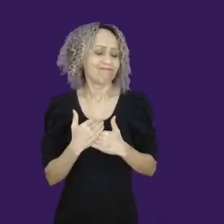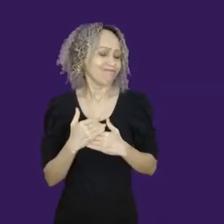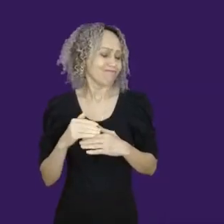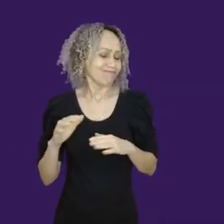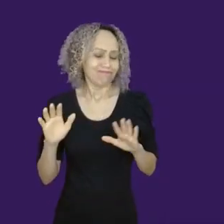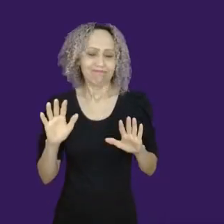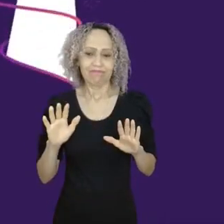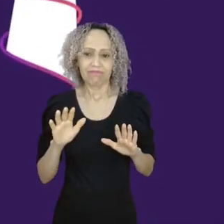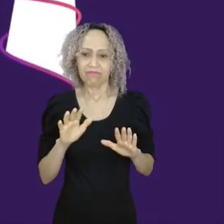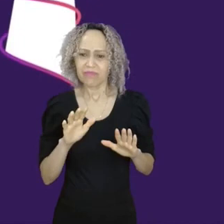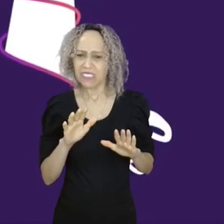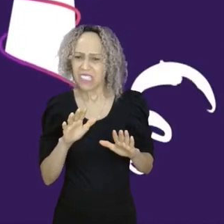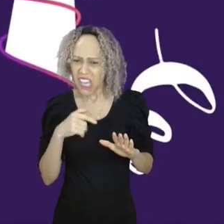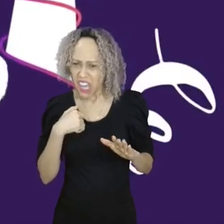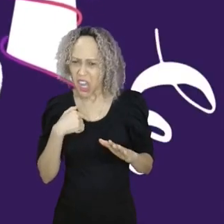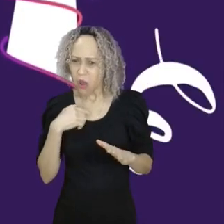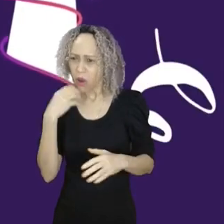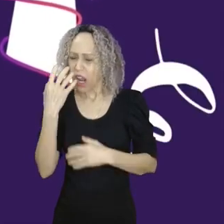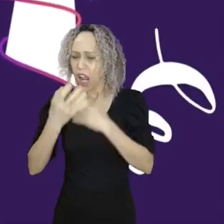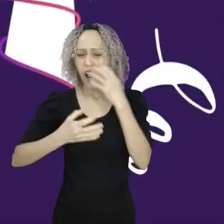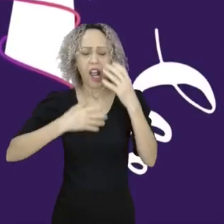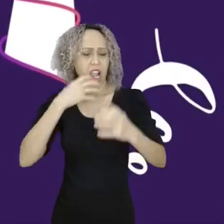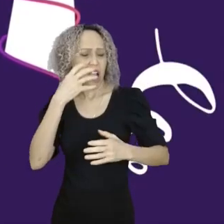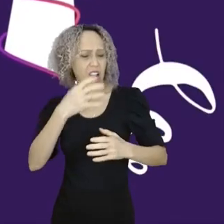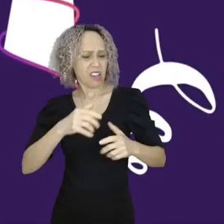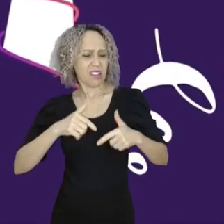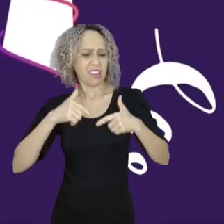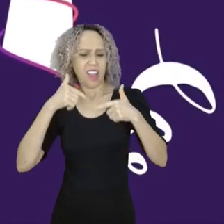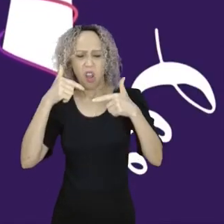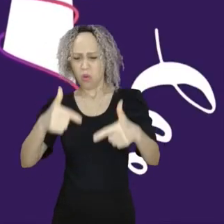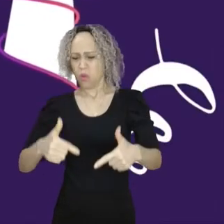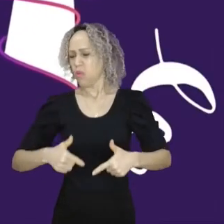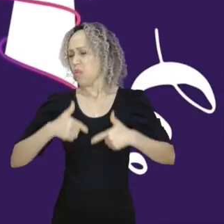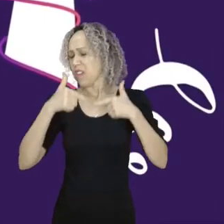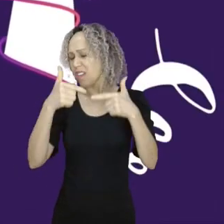Ninguém vai me impedir de cantar e lutar.